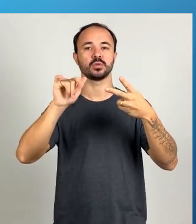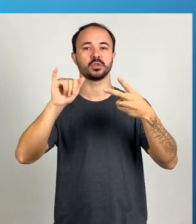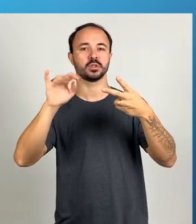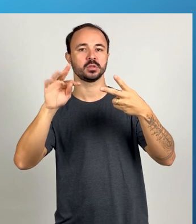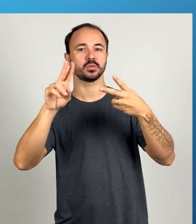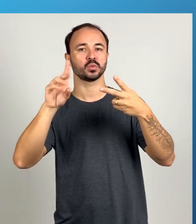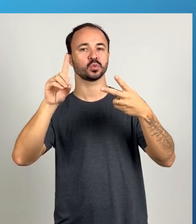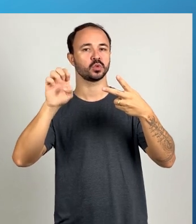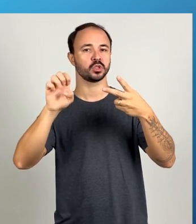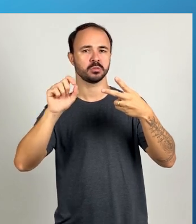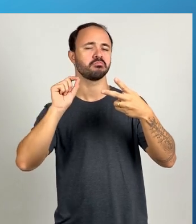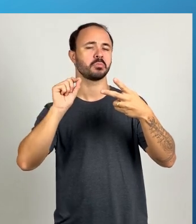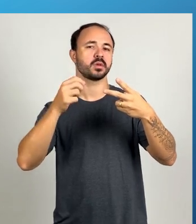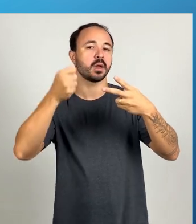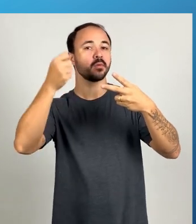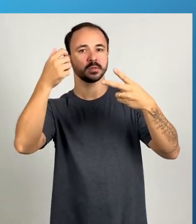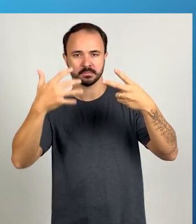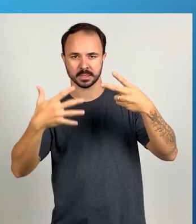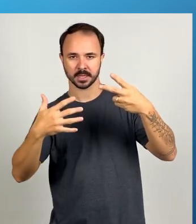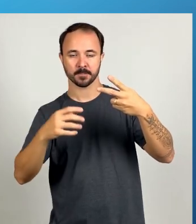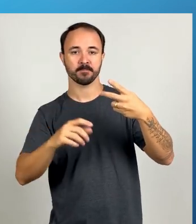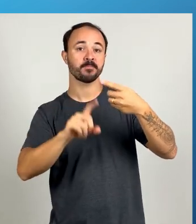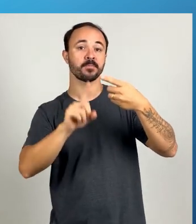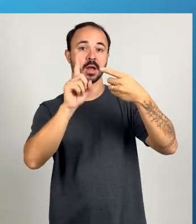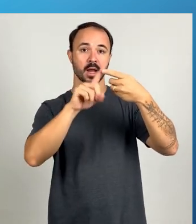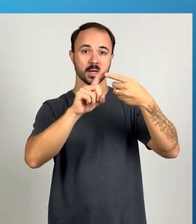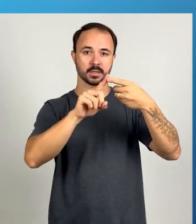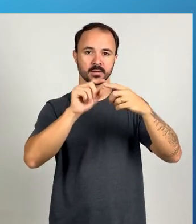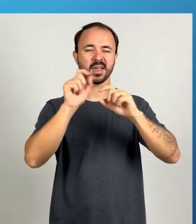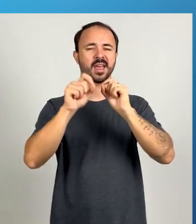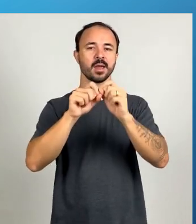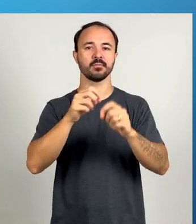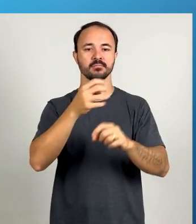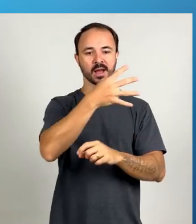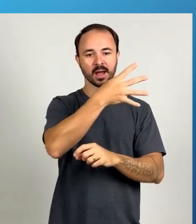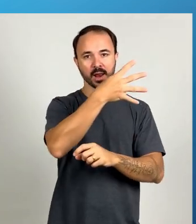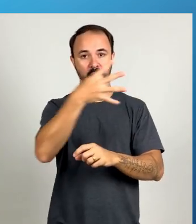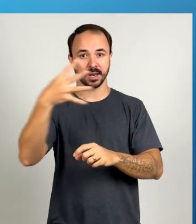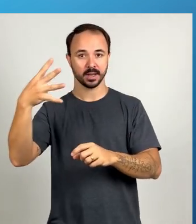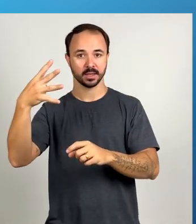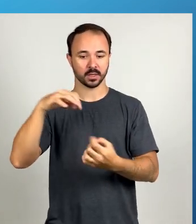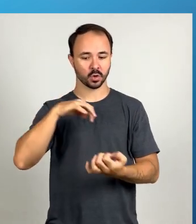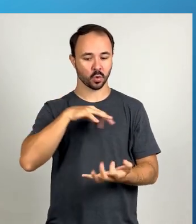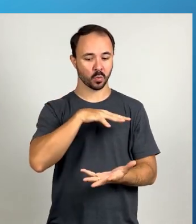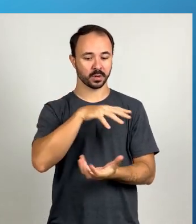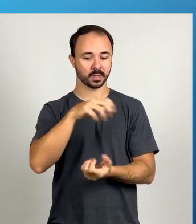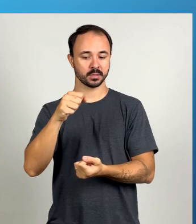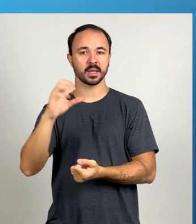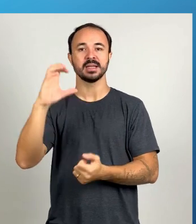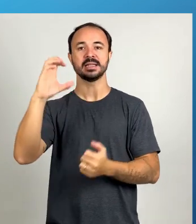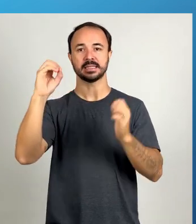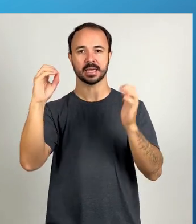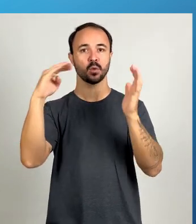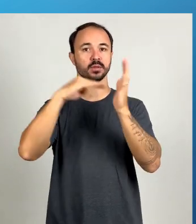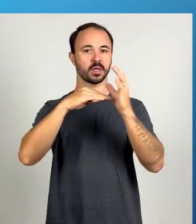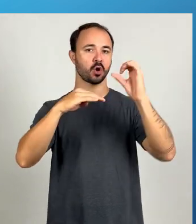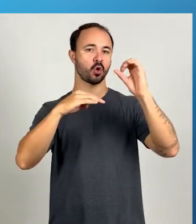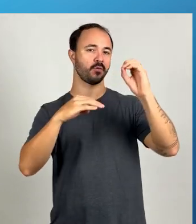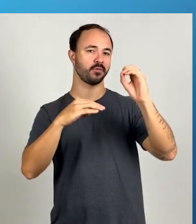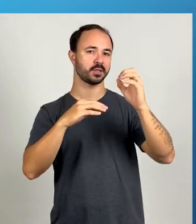prof? Latitude. Linhas horizontais que variam de 0 a 90, tanto para o norte quanto para o